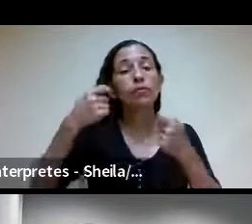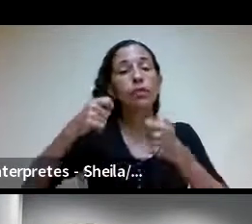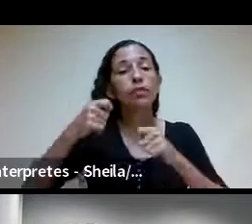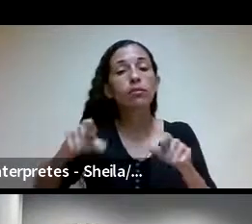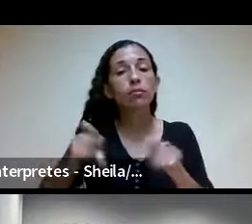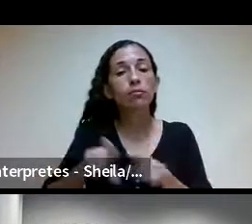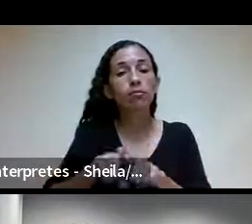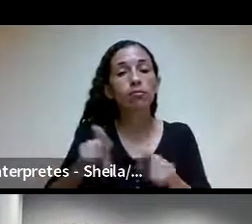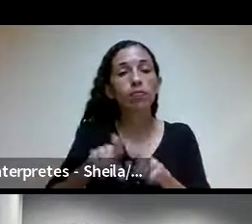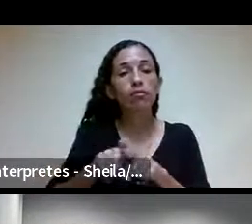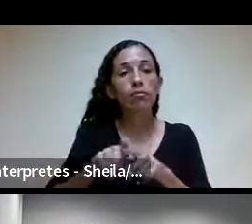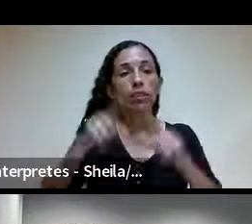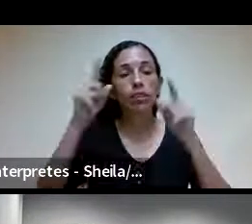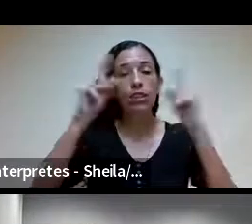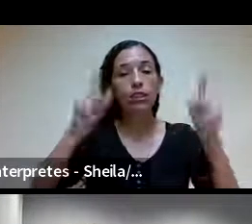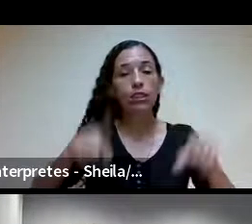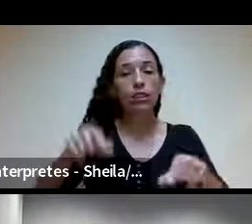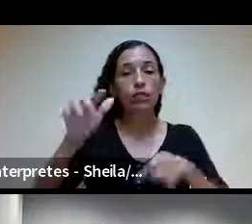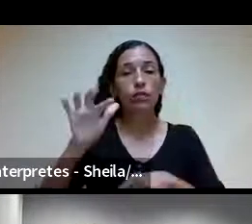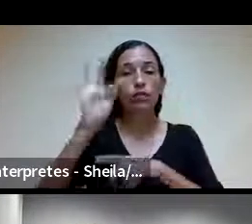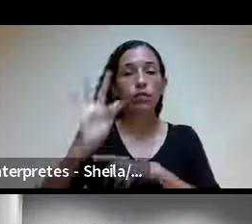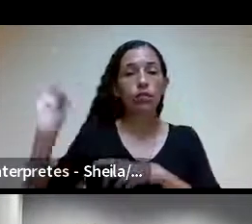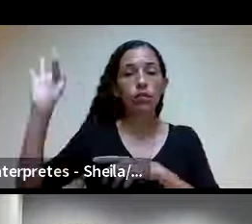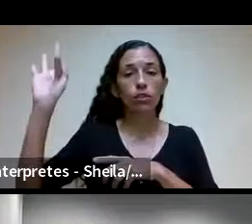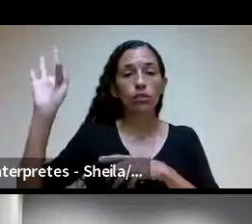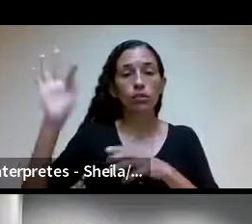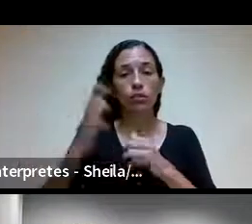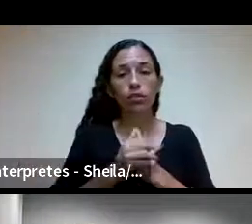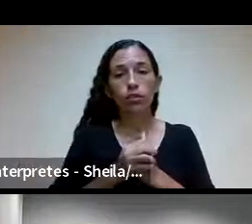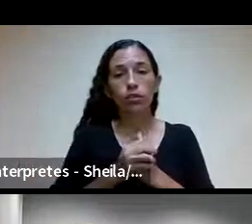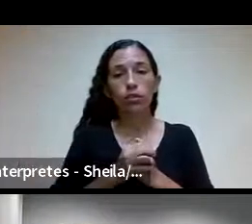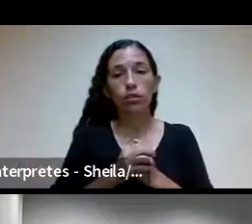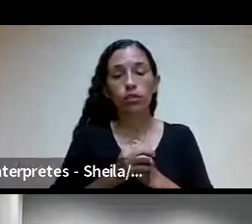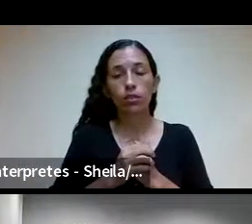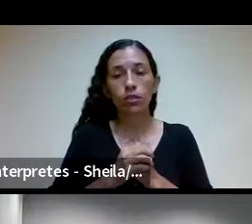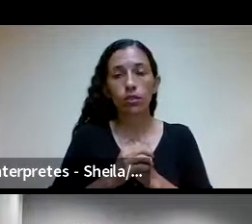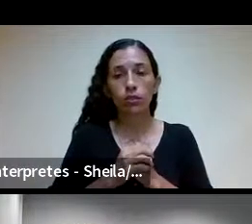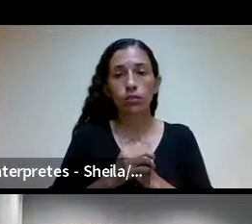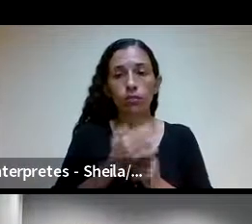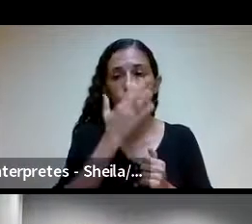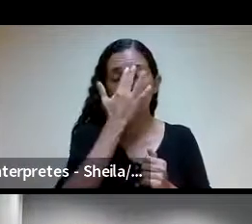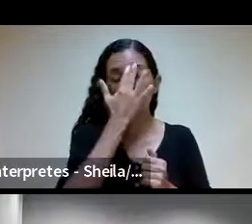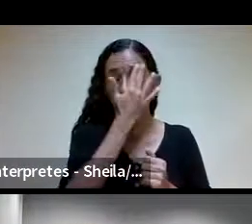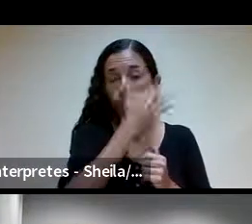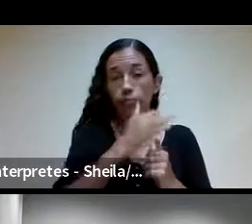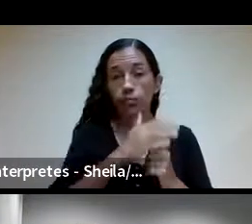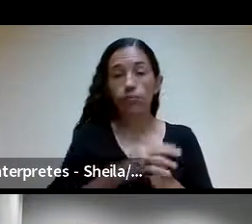ônus remuneratório a cargo do órgão de origem dos servidores, nos termos da resolução